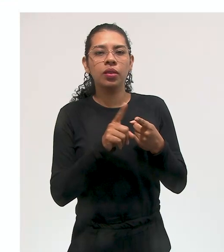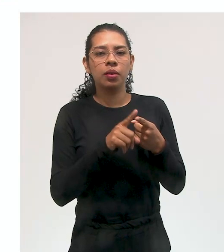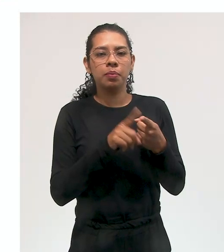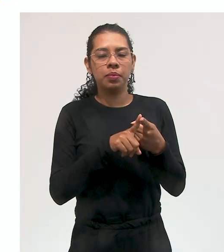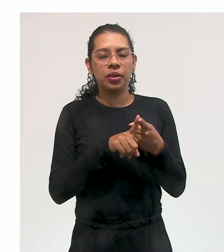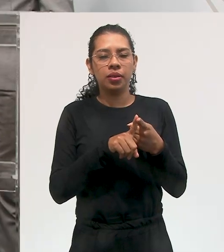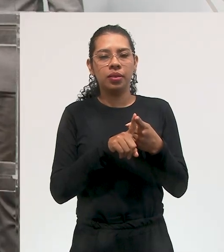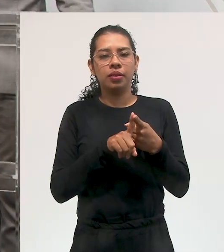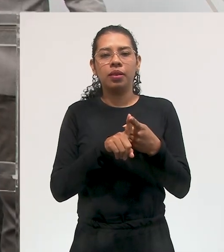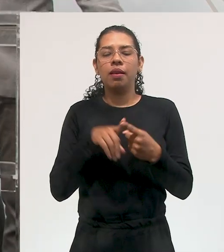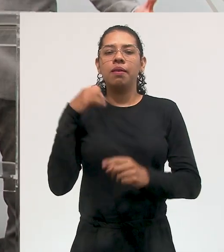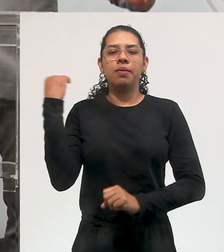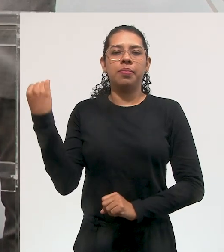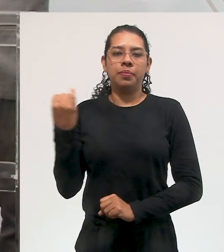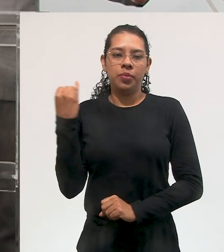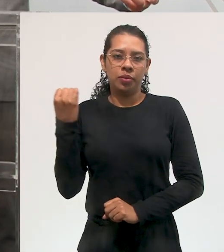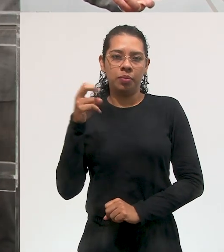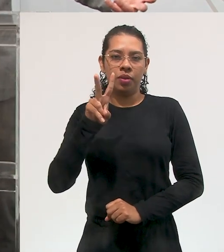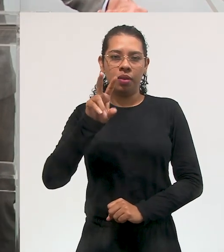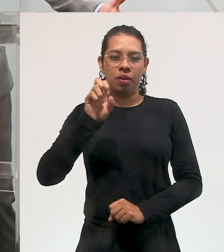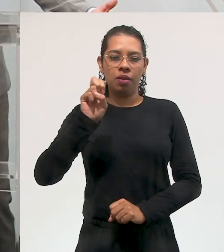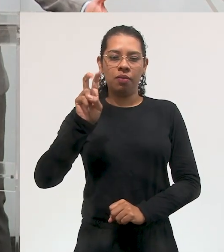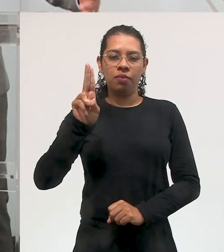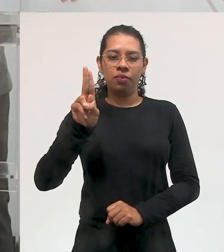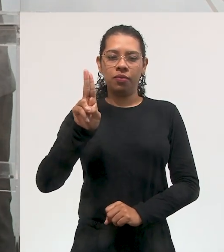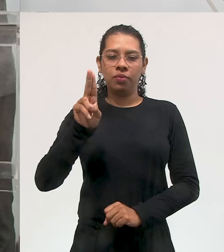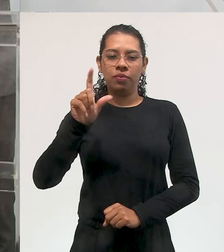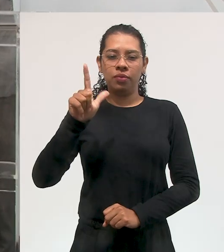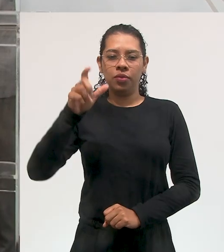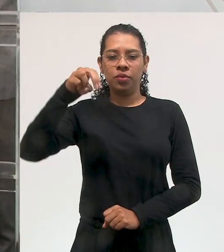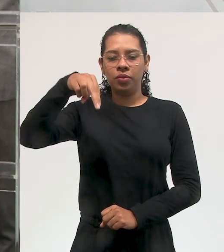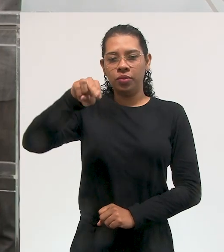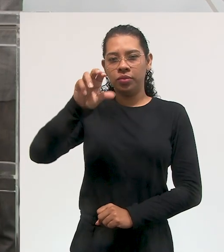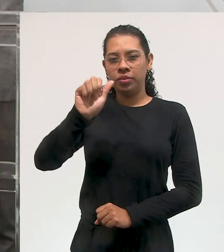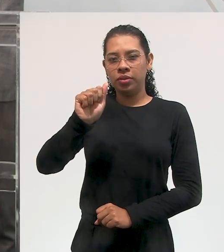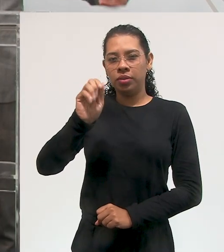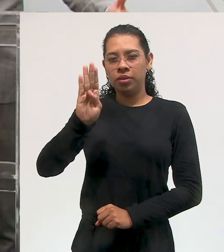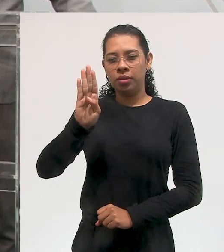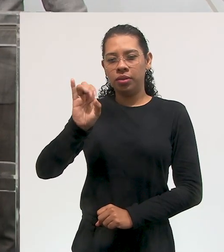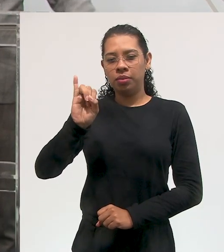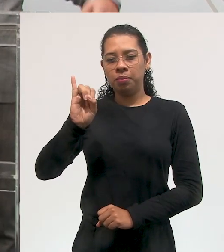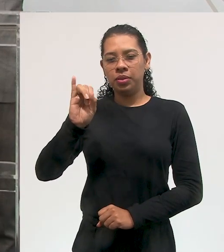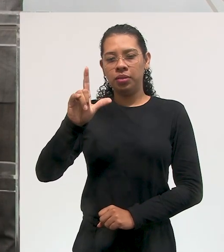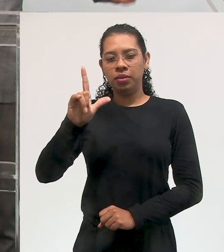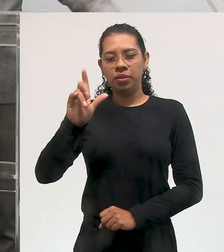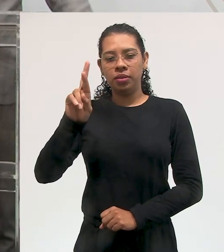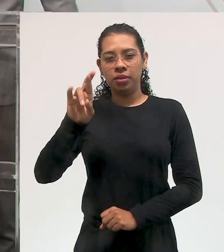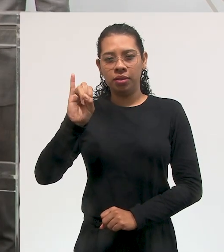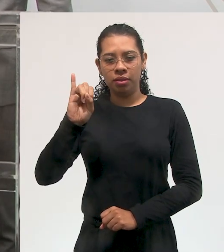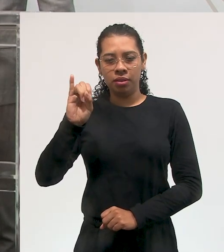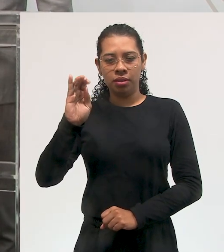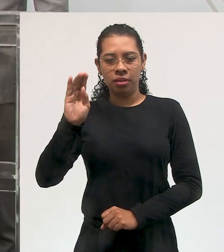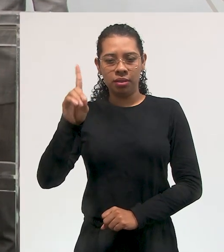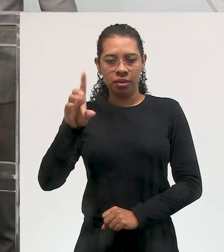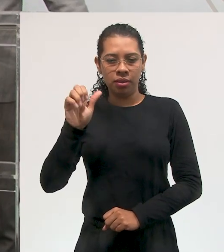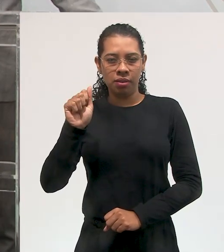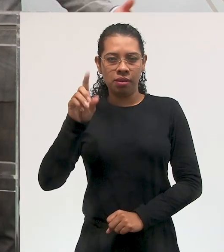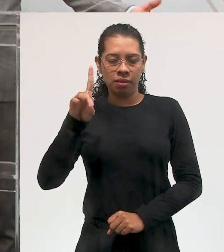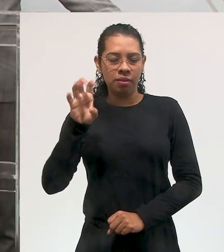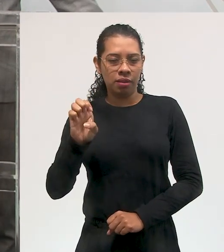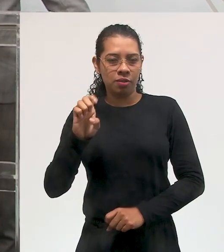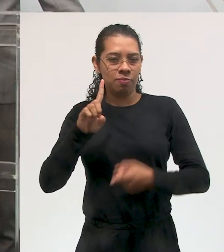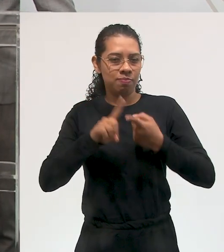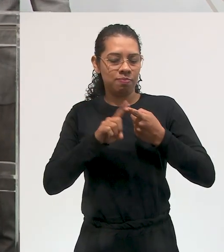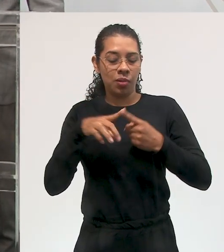vulnerabilidades intelectuais. Vocês sabem que hoje é uma coisa que está acontecendo com professores, com os alunos, com o pessoal da pedagogia, que é a parte da